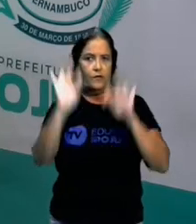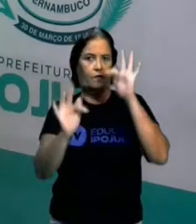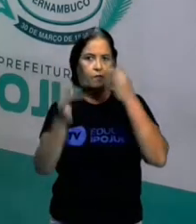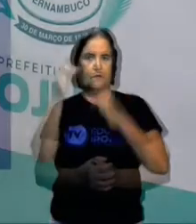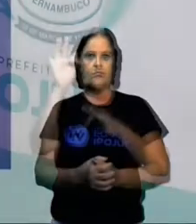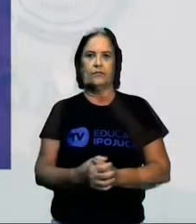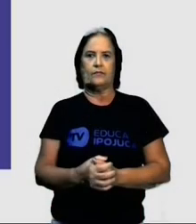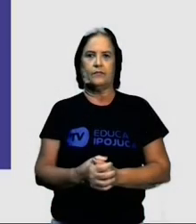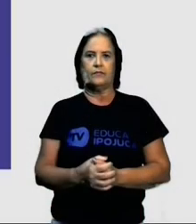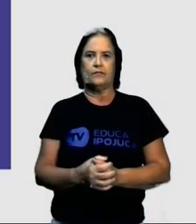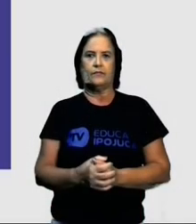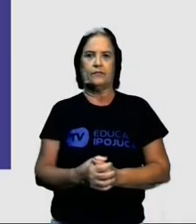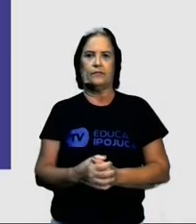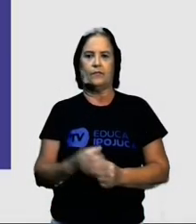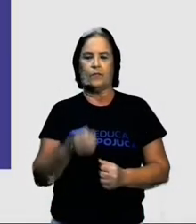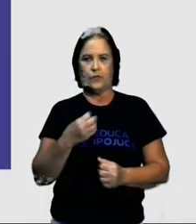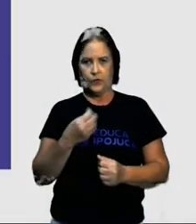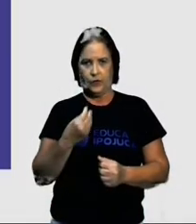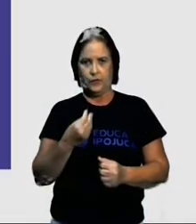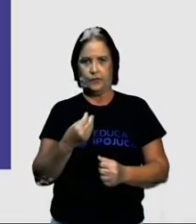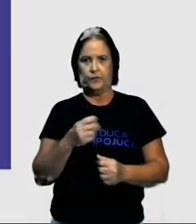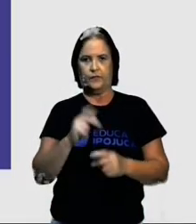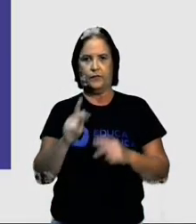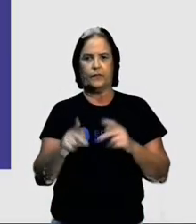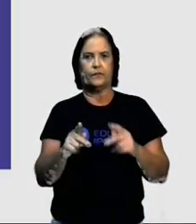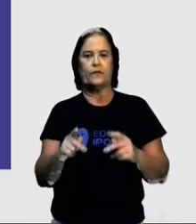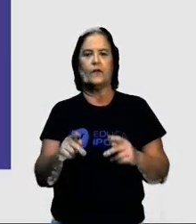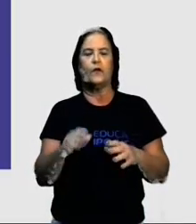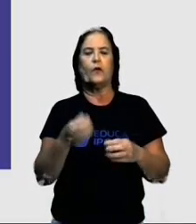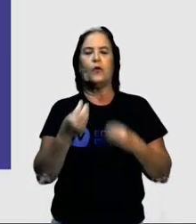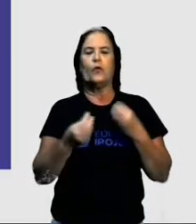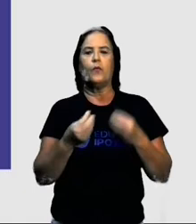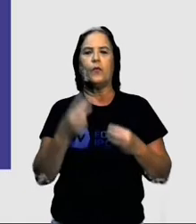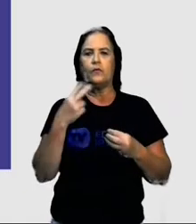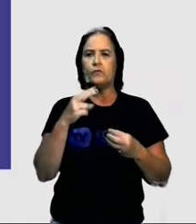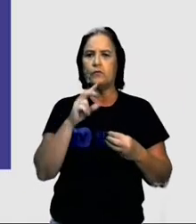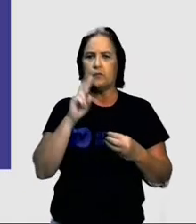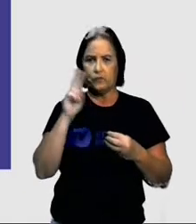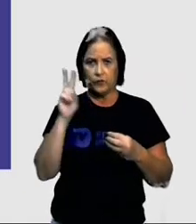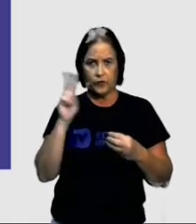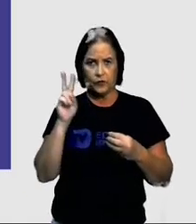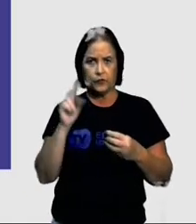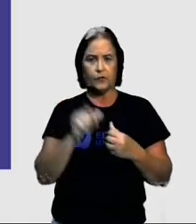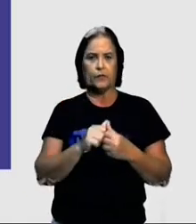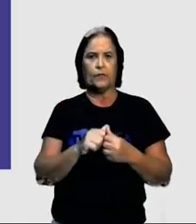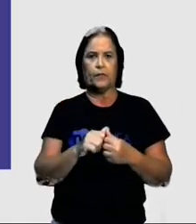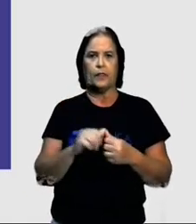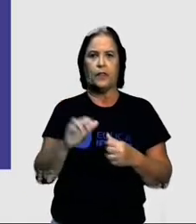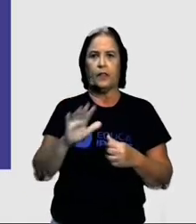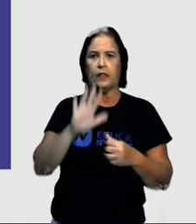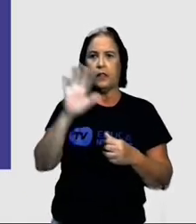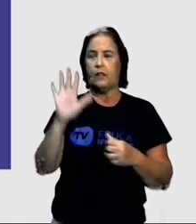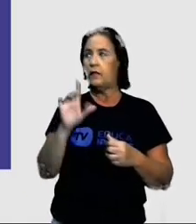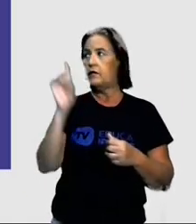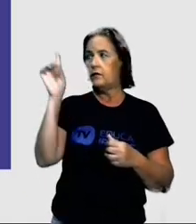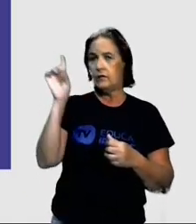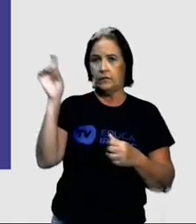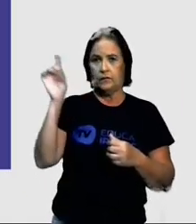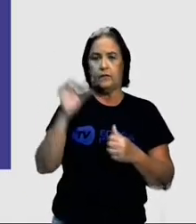certo? Bem, pessoal, como nós estamos vendo aí na